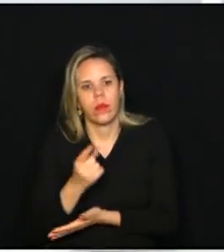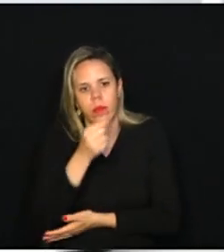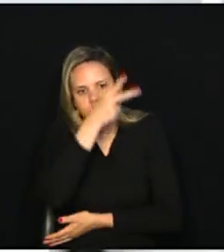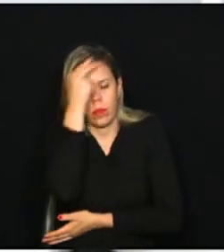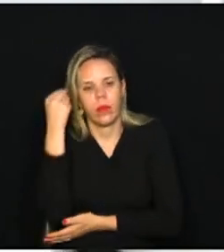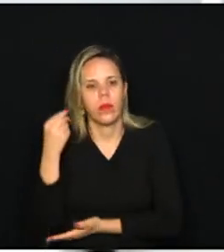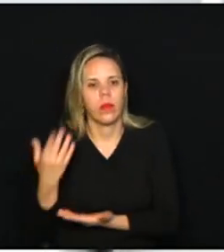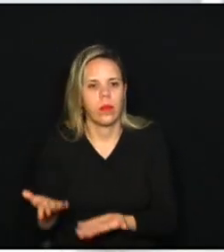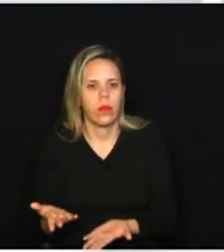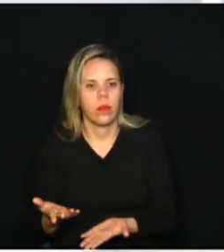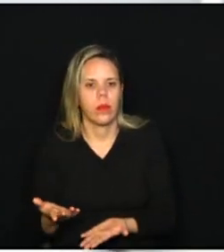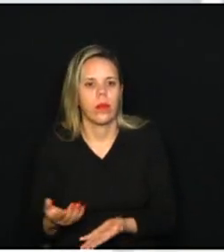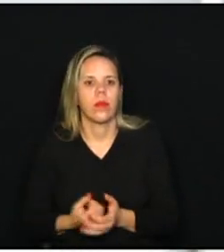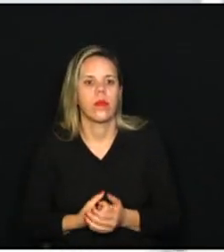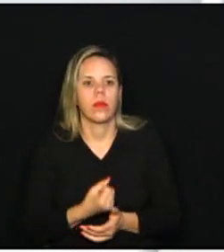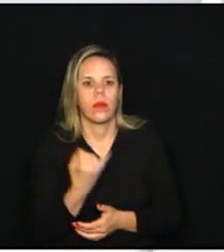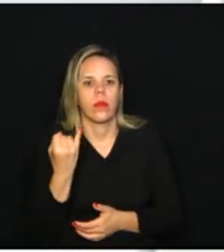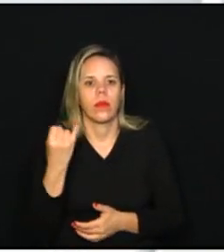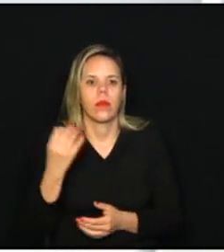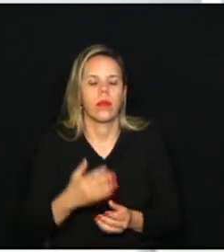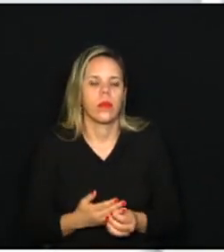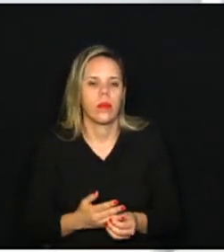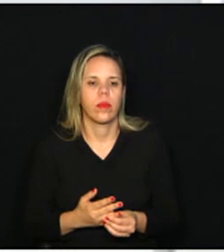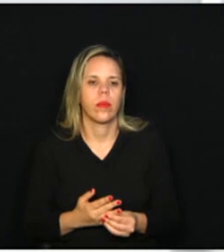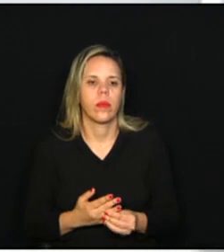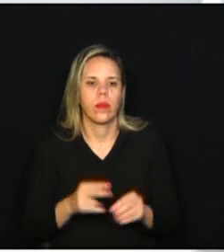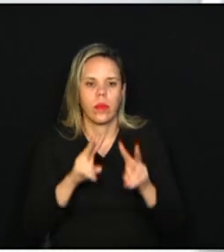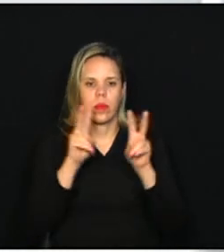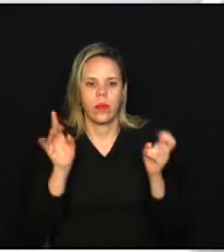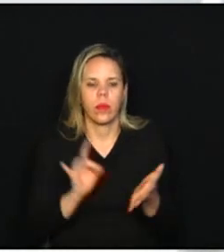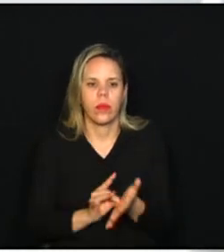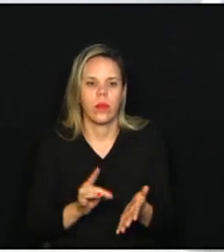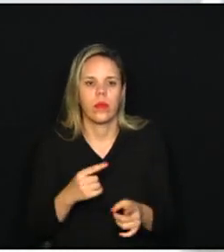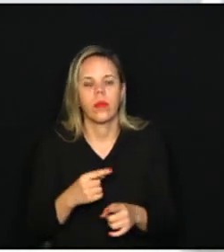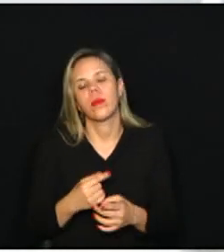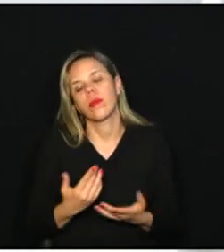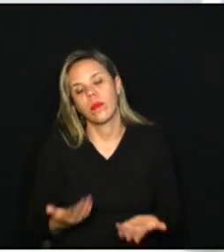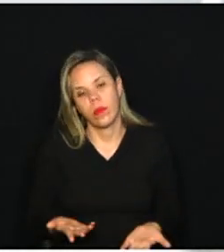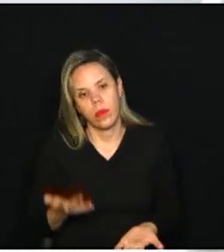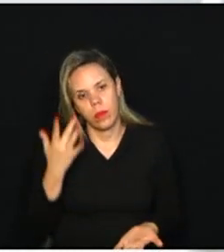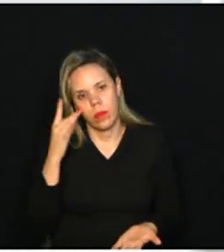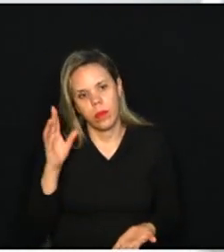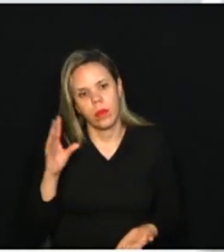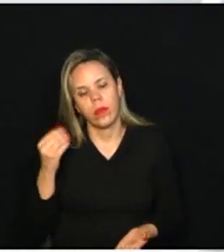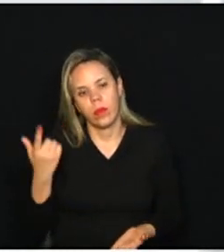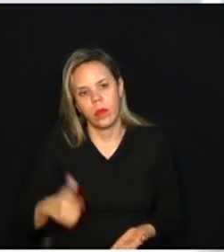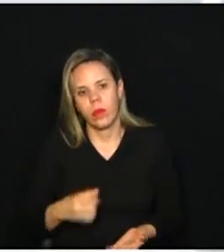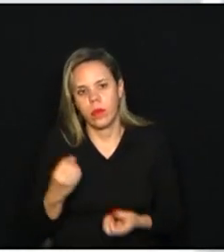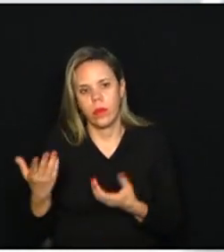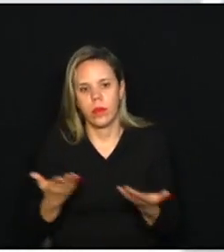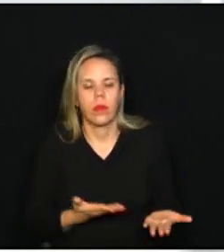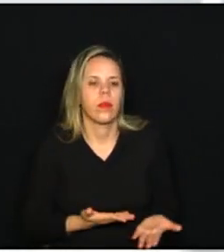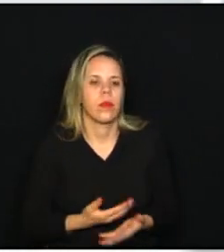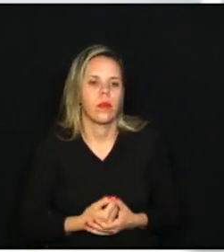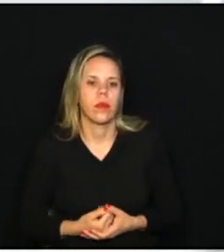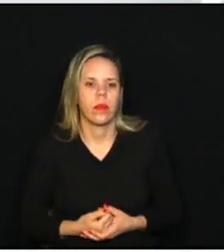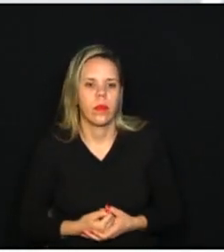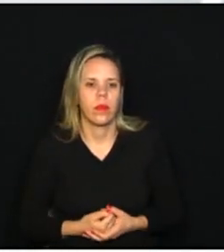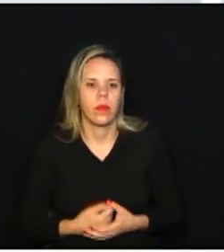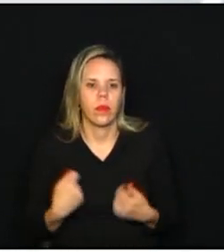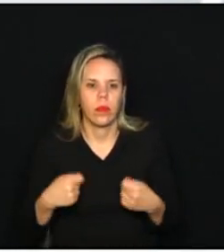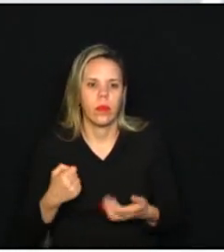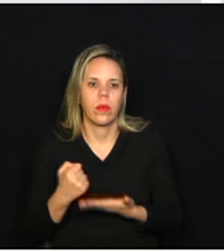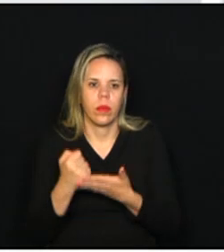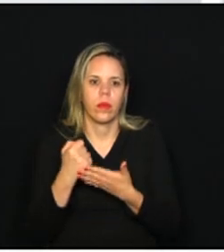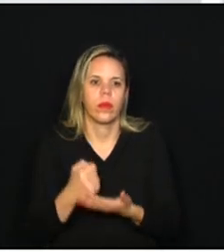pôr em graus de importância em termos de efetividade. Acho que é mais uma e bem-vinda, mas eu vou precisar de